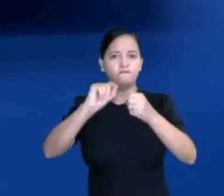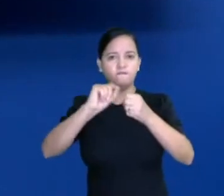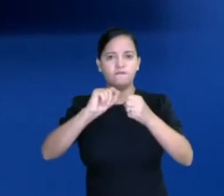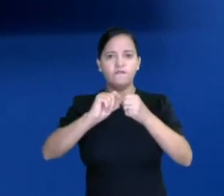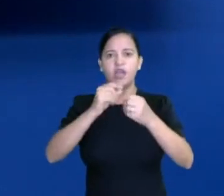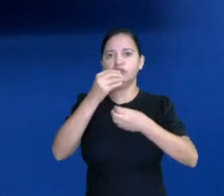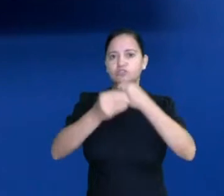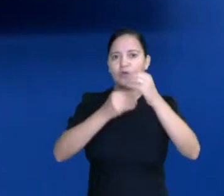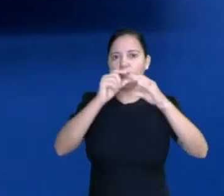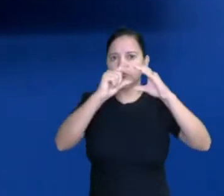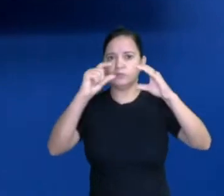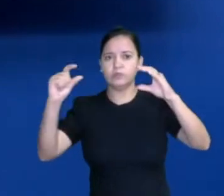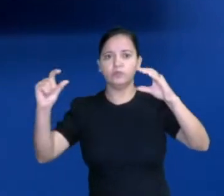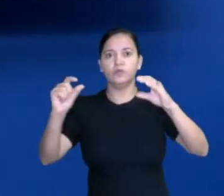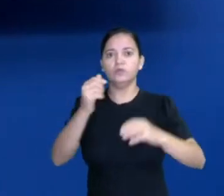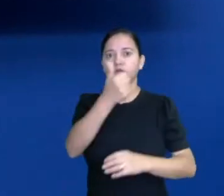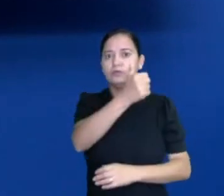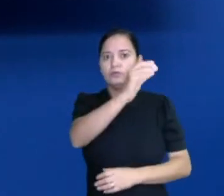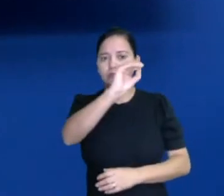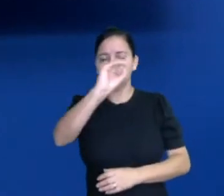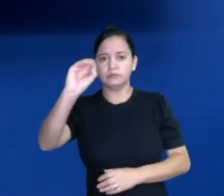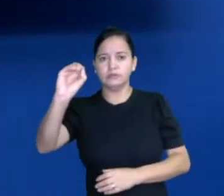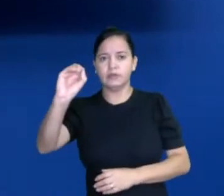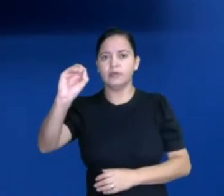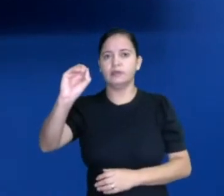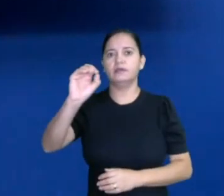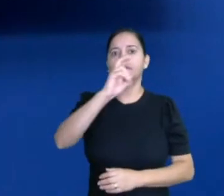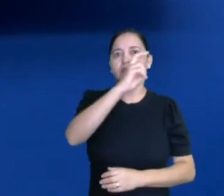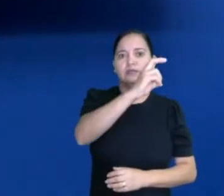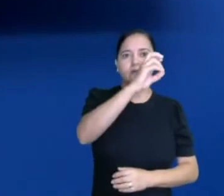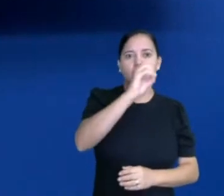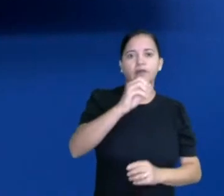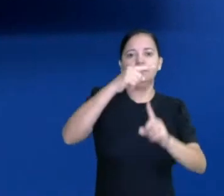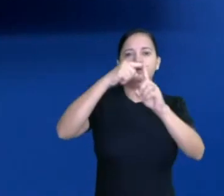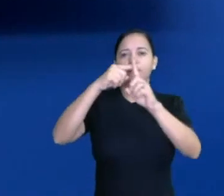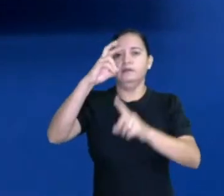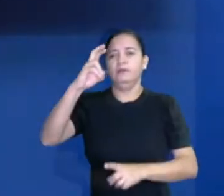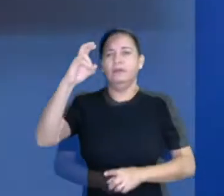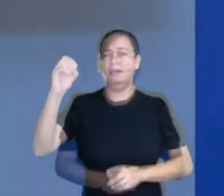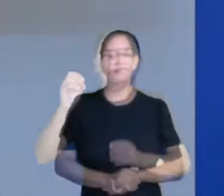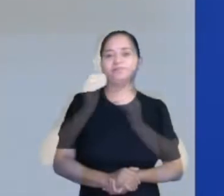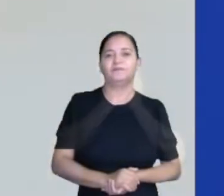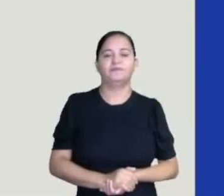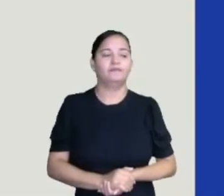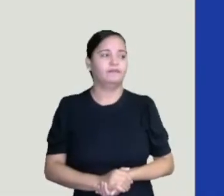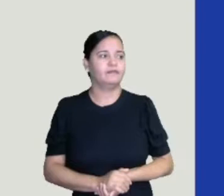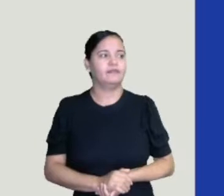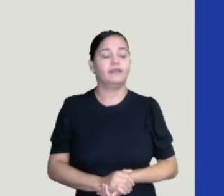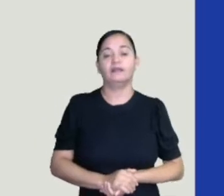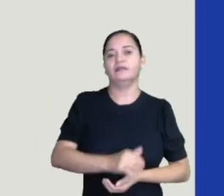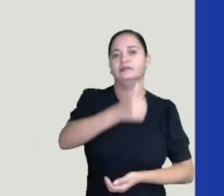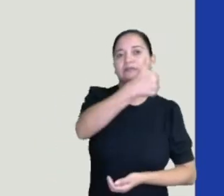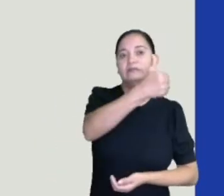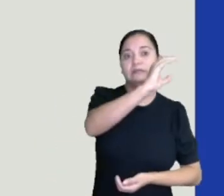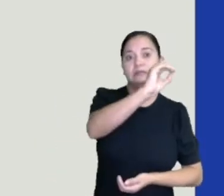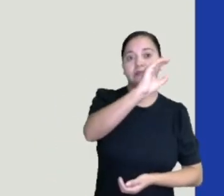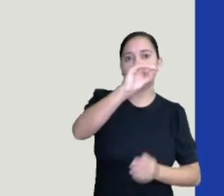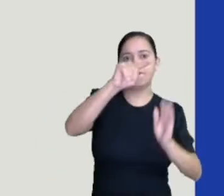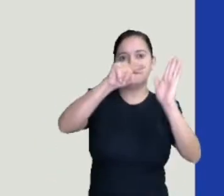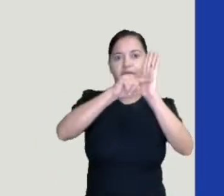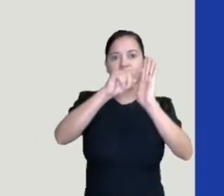100, 50 mais 50, e depois subtrai os 50, sobrando 50. Vamos ver a resposta? E aí, 100